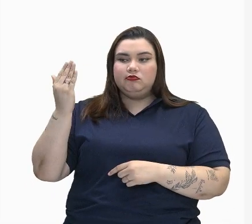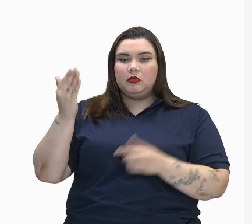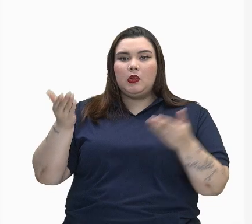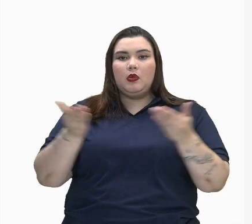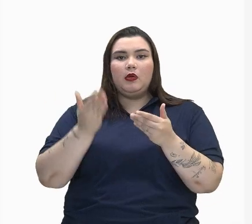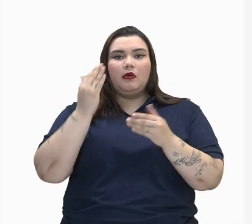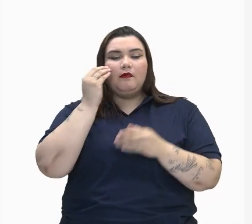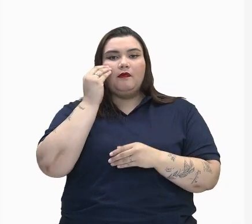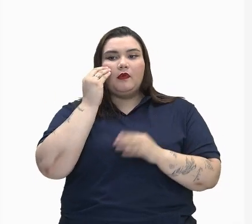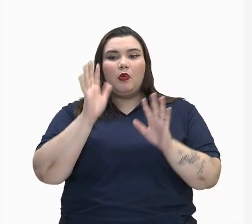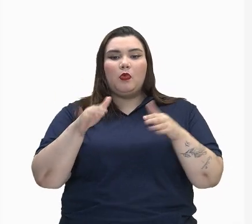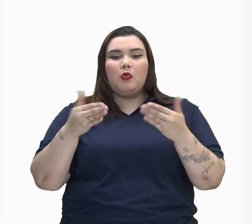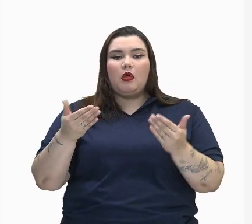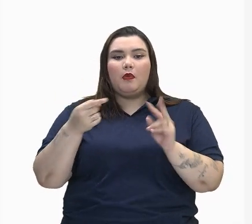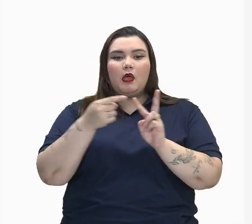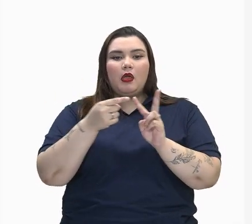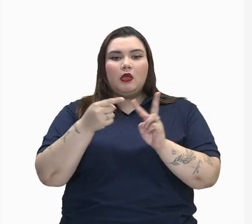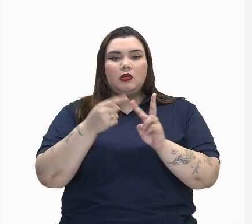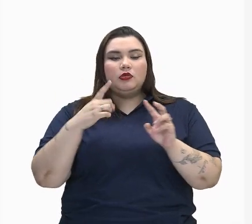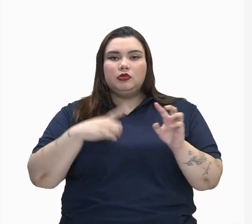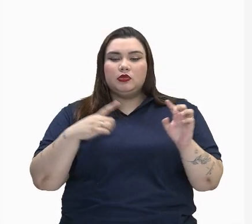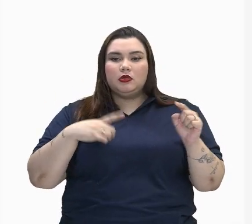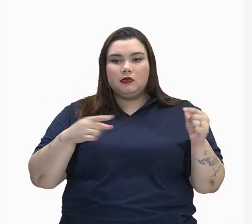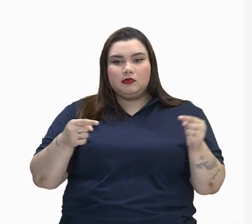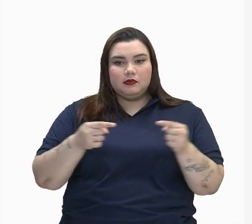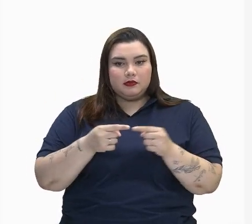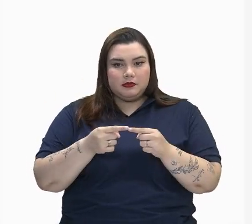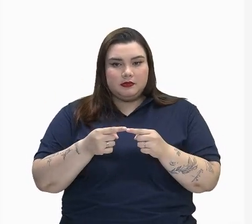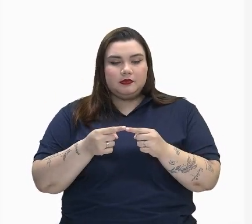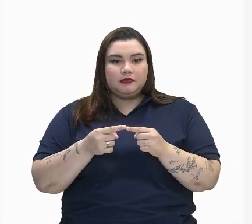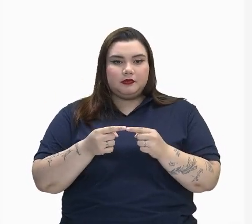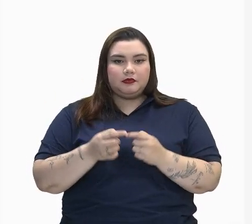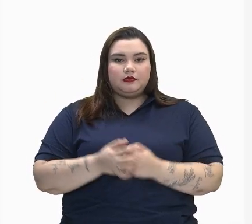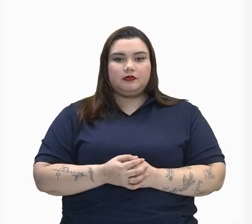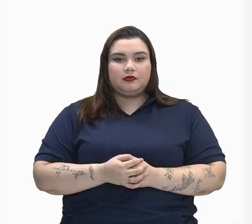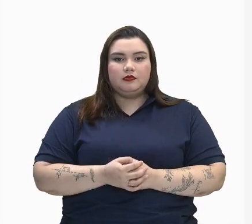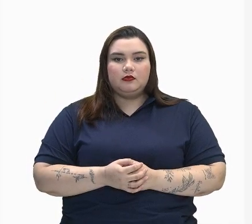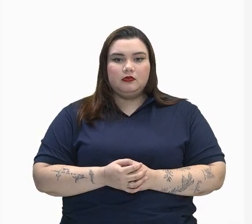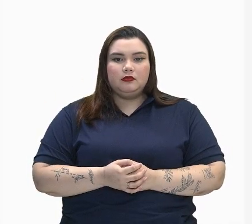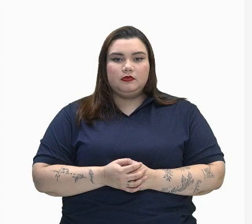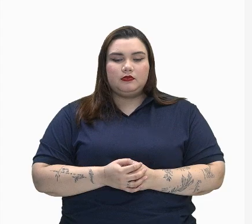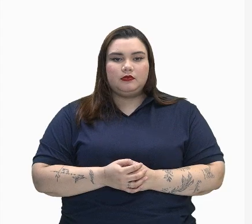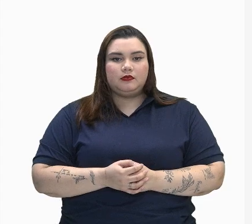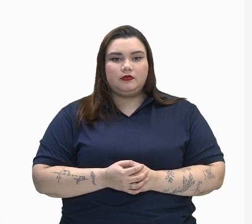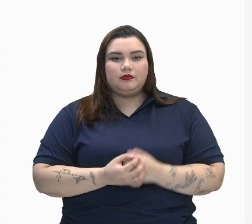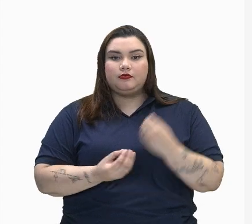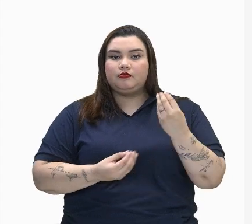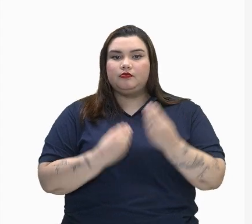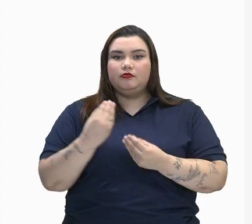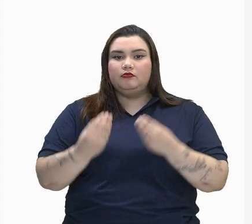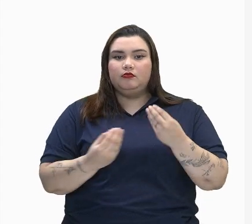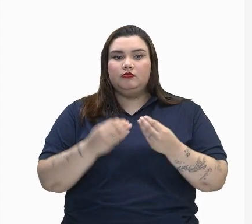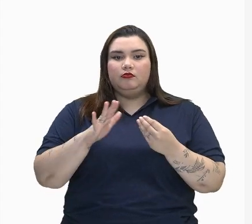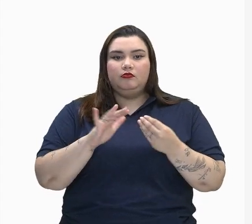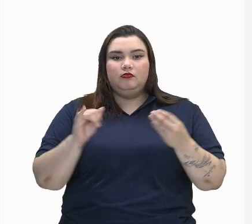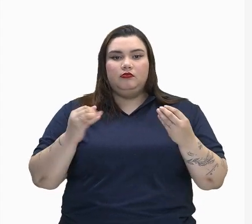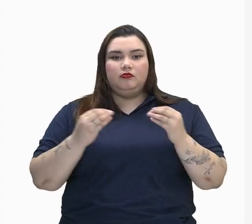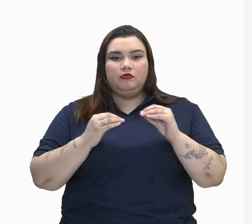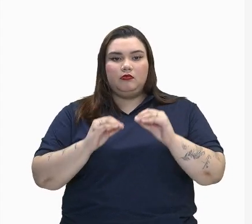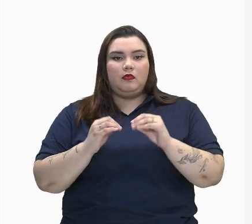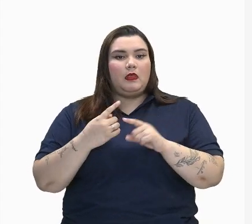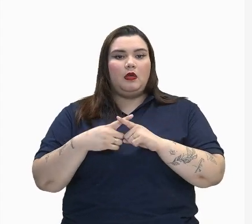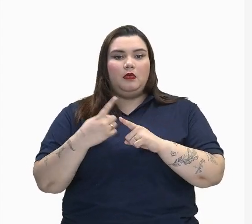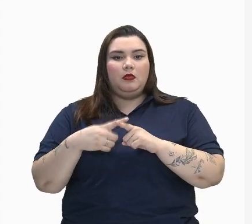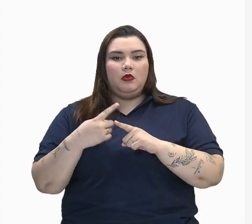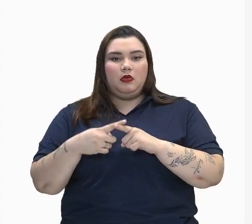exata, tá? Então, nós faremos isso por aproximação, tá certo? Como faremos isso por aproximação? E por que,